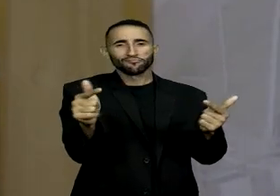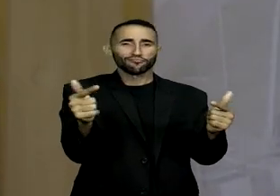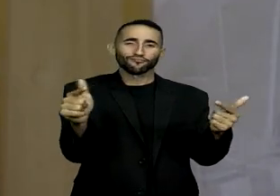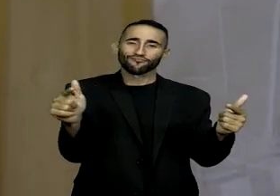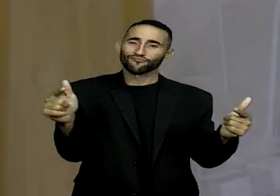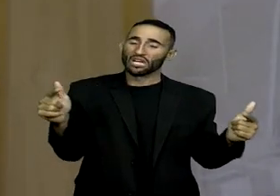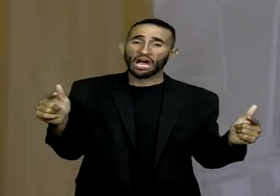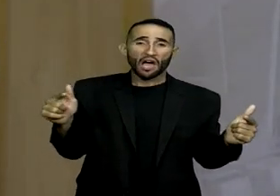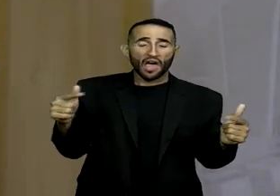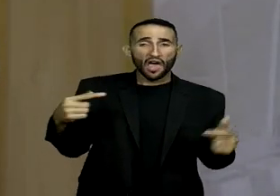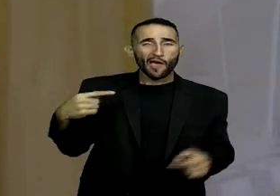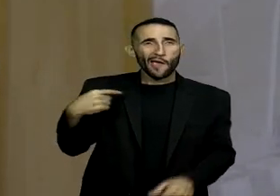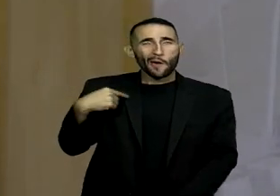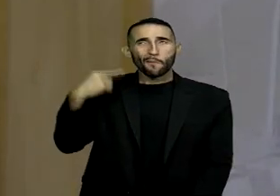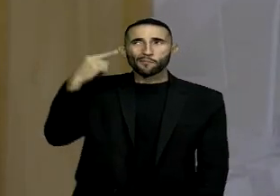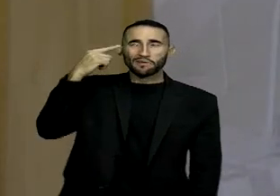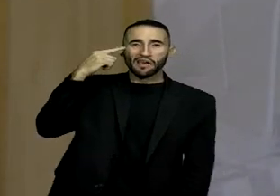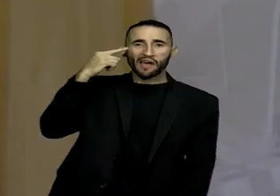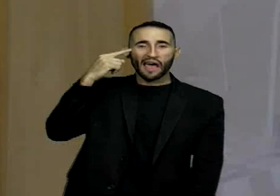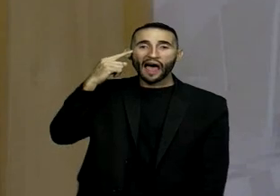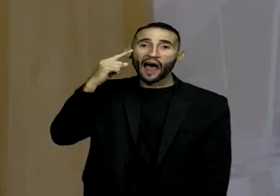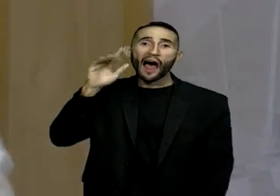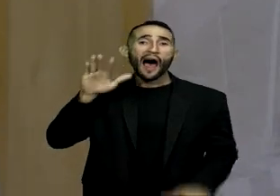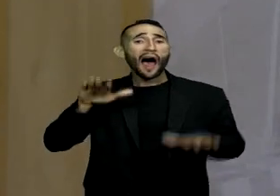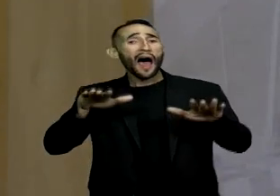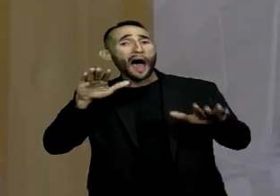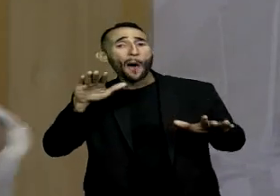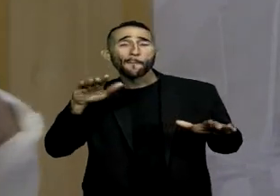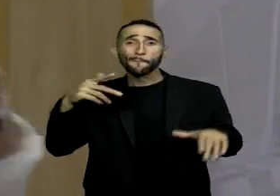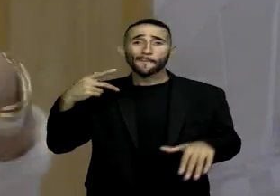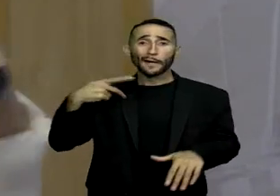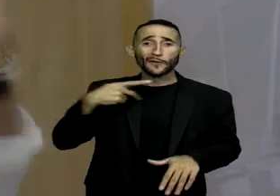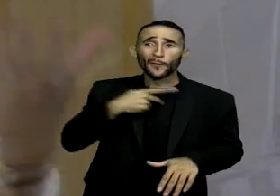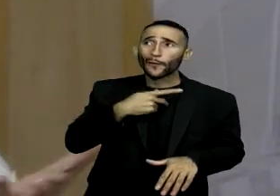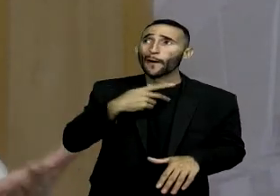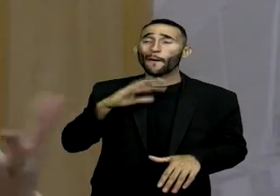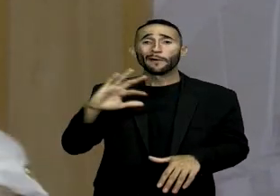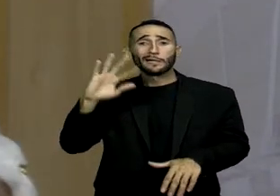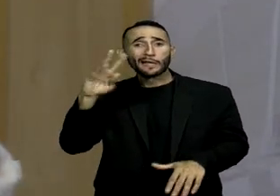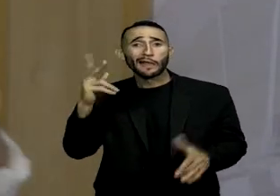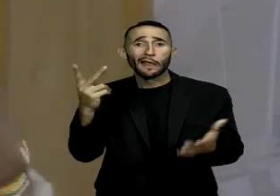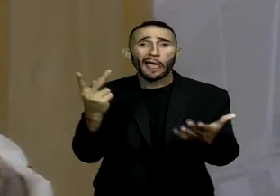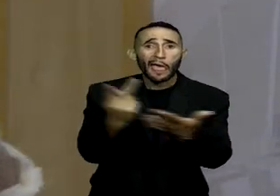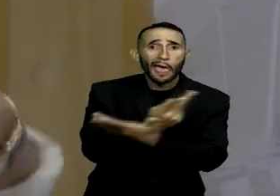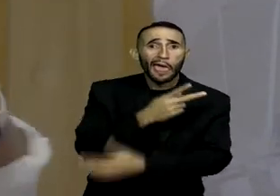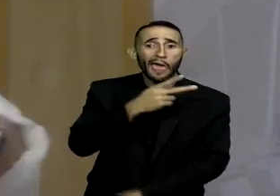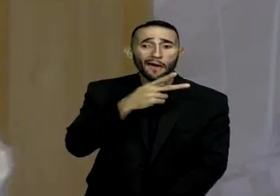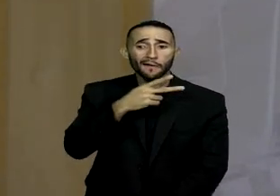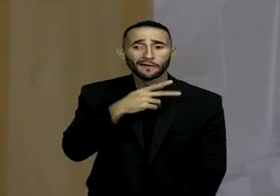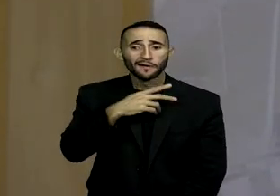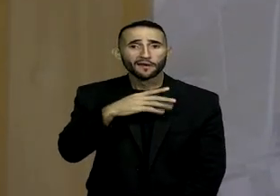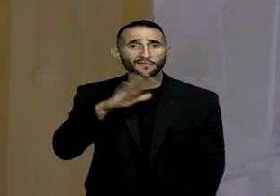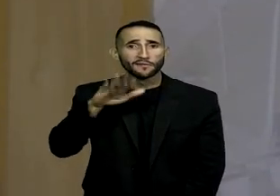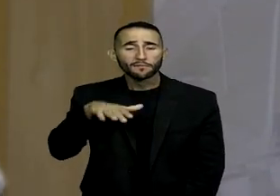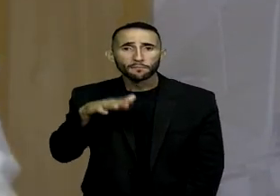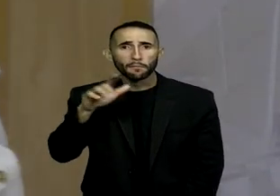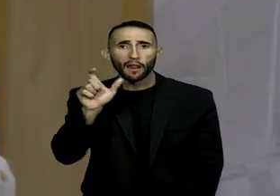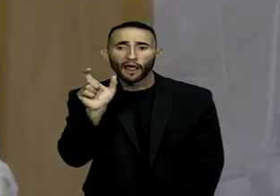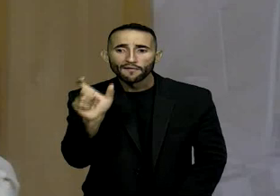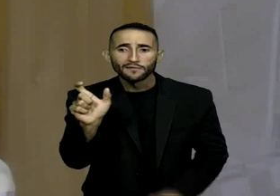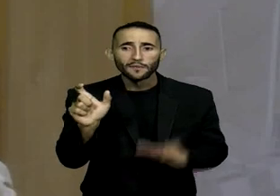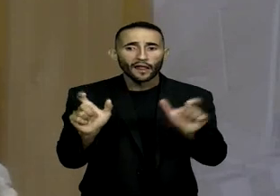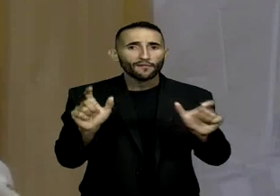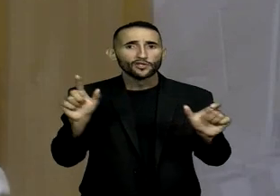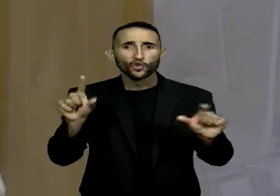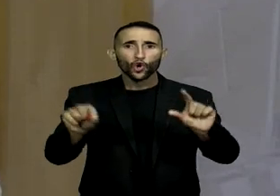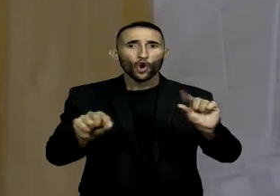não quero nem acreditar que ele errou nas palavras, porque normalmente as pessoas que falam demais, elas pecam nas palavras. Mas ainda